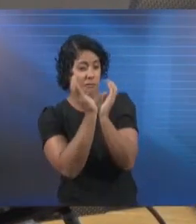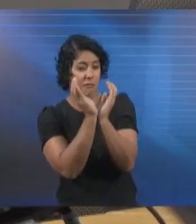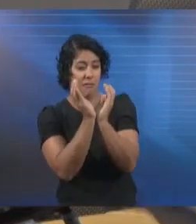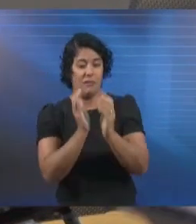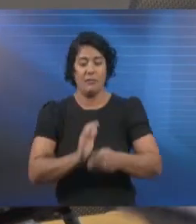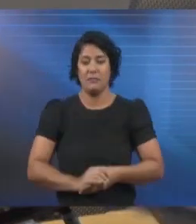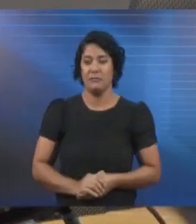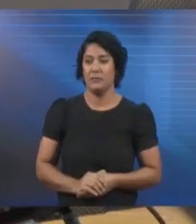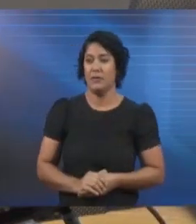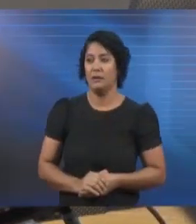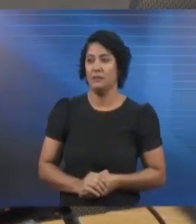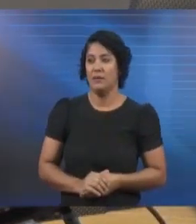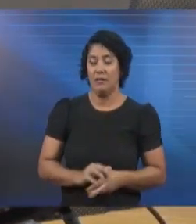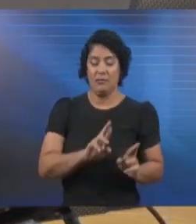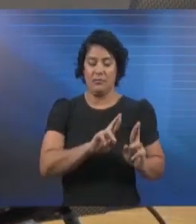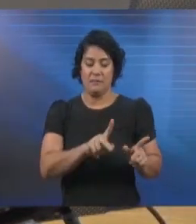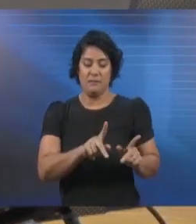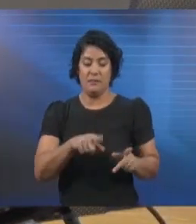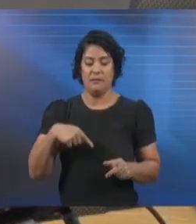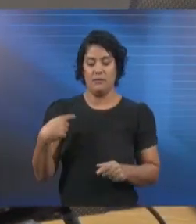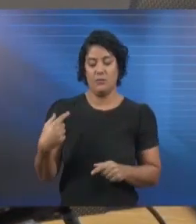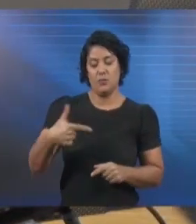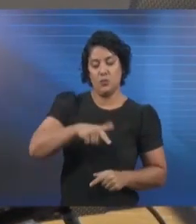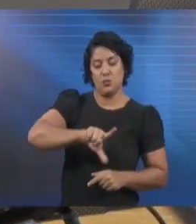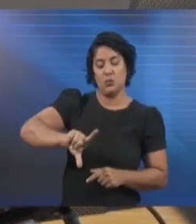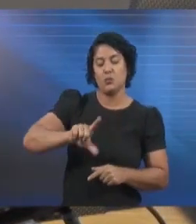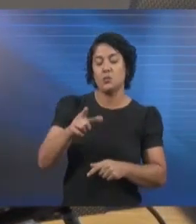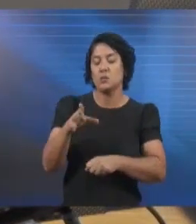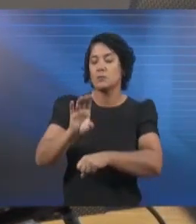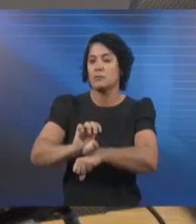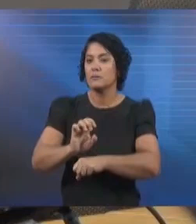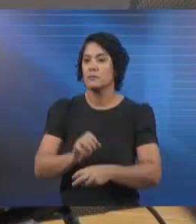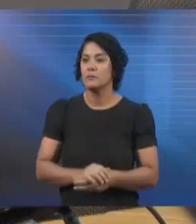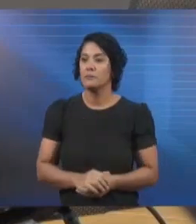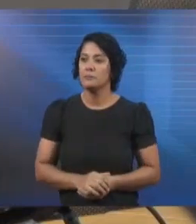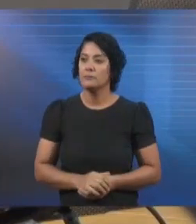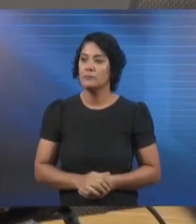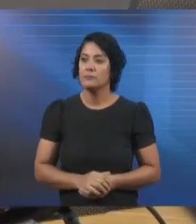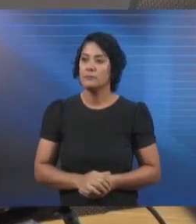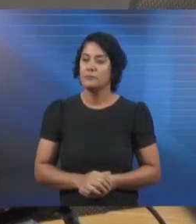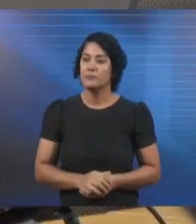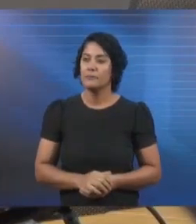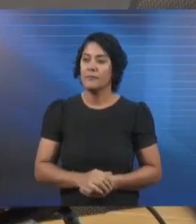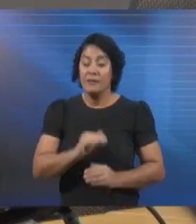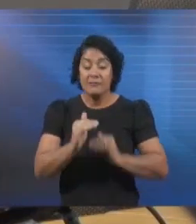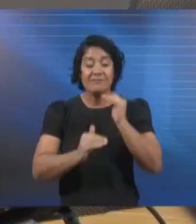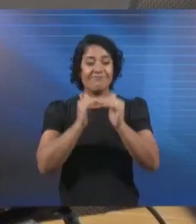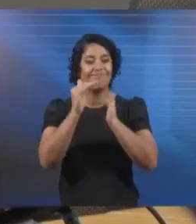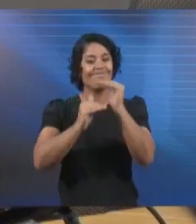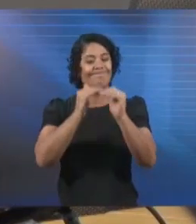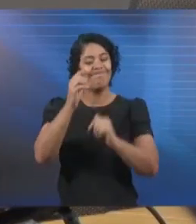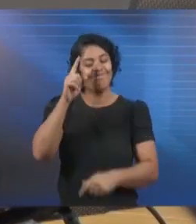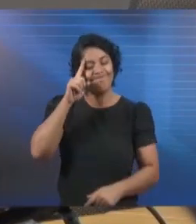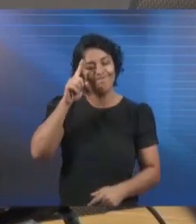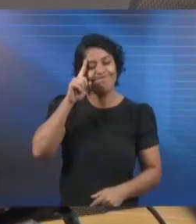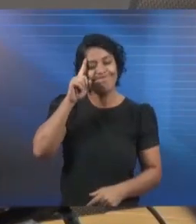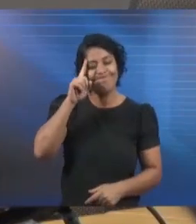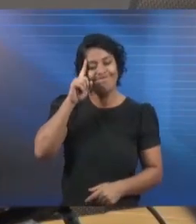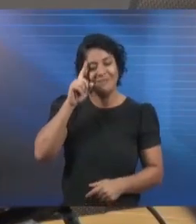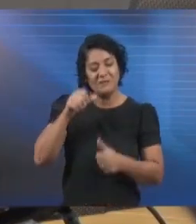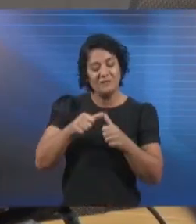exagerada diferente dos outros estados faz com que o nosso desenvolvimento a cada dia fique